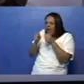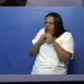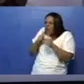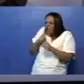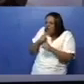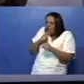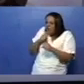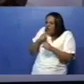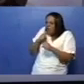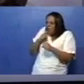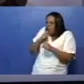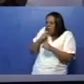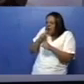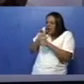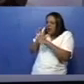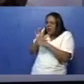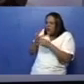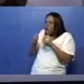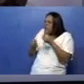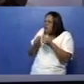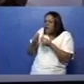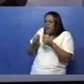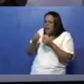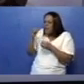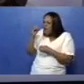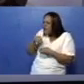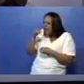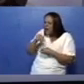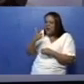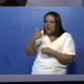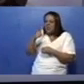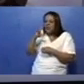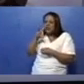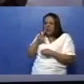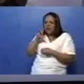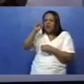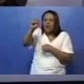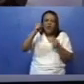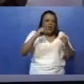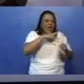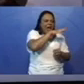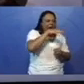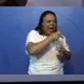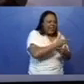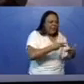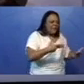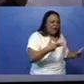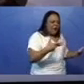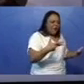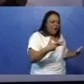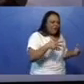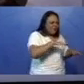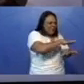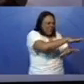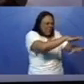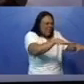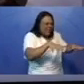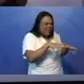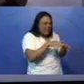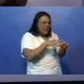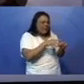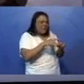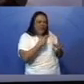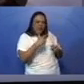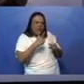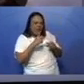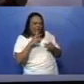tinha força para enfrentar os animais selvagens. A única coisa que ele tinha era inteligência. E Prometeu ficou com dó dos homens, porque ele sabia, se o homem era